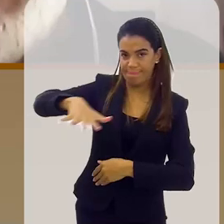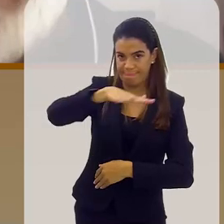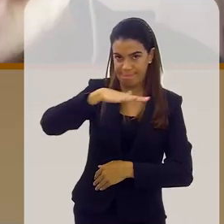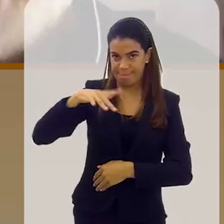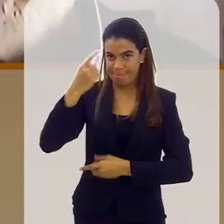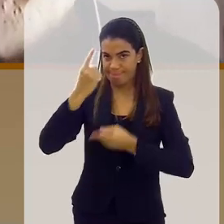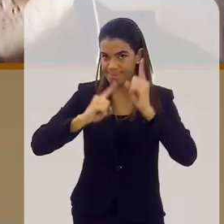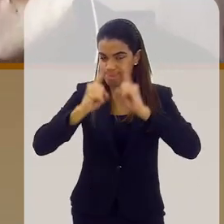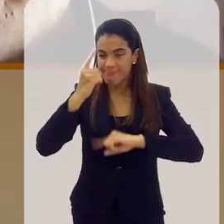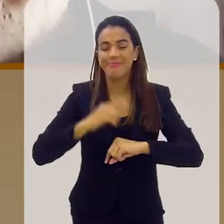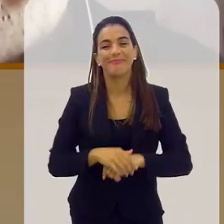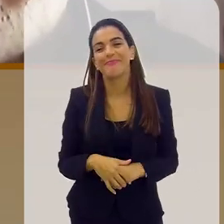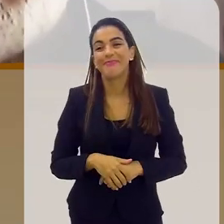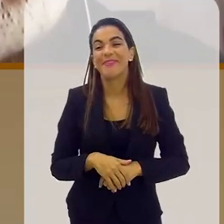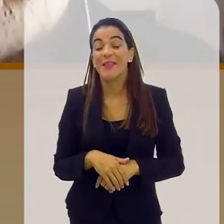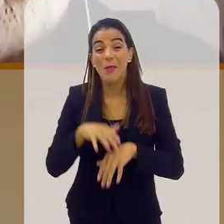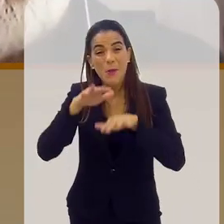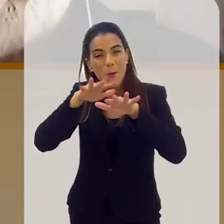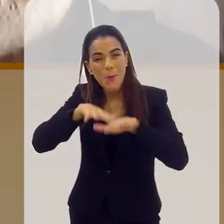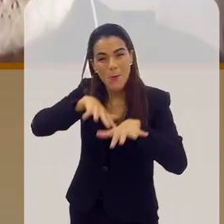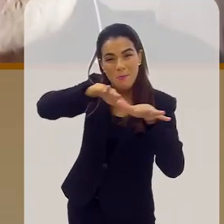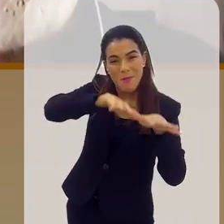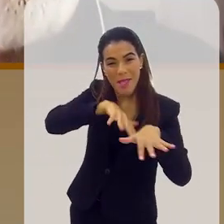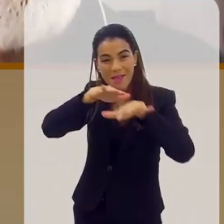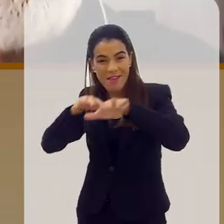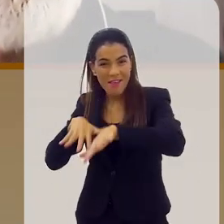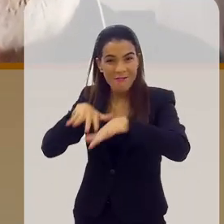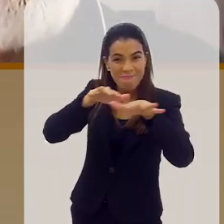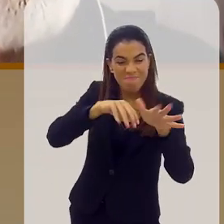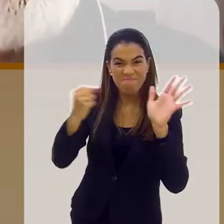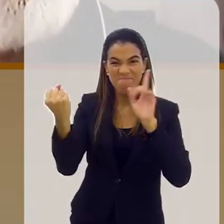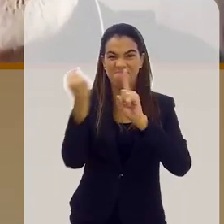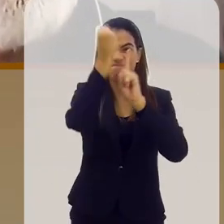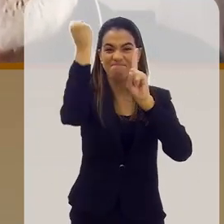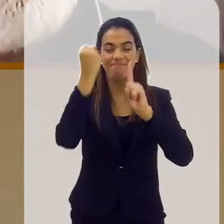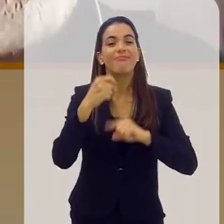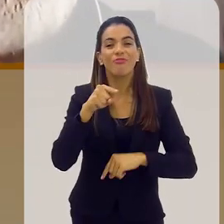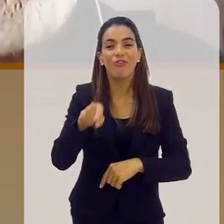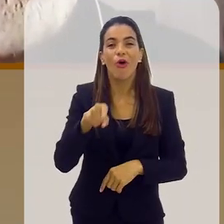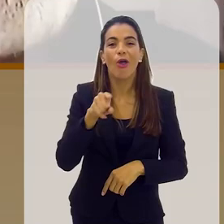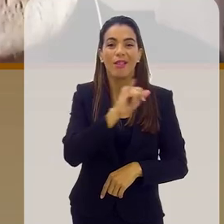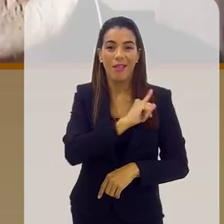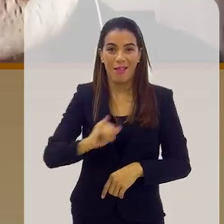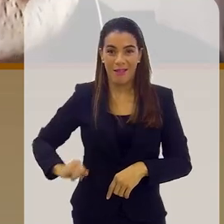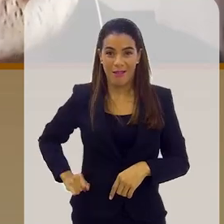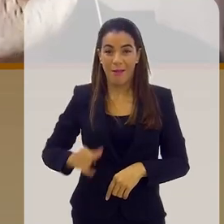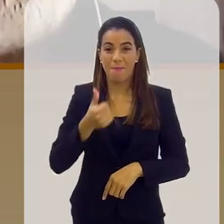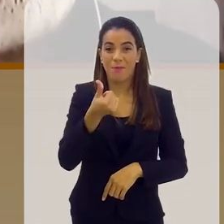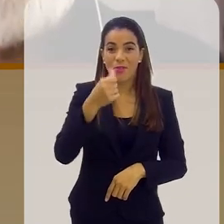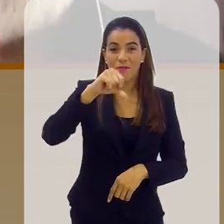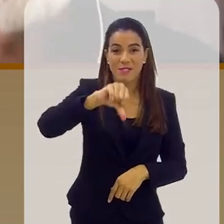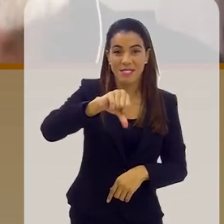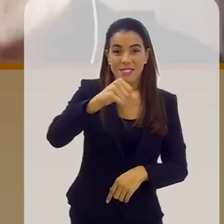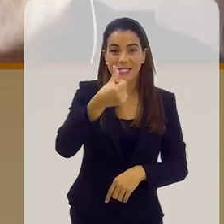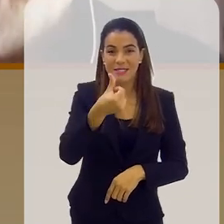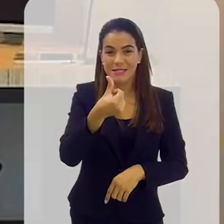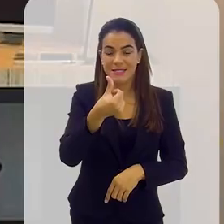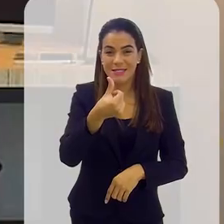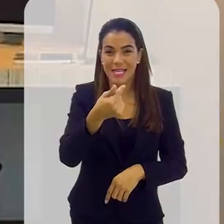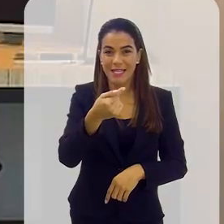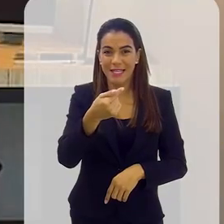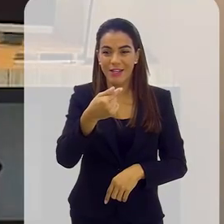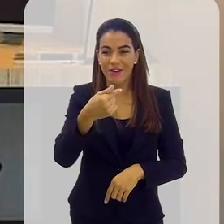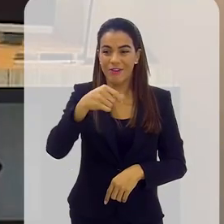do cenário carnavalesco. E um dos desfiles mais emblemáticos foi o da Imperatriz Leopoldinense em 1989, né?